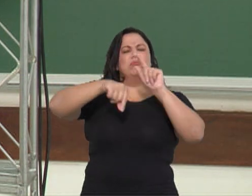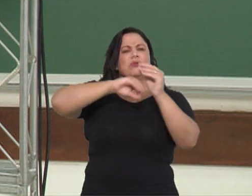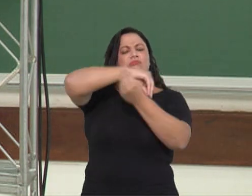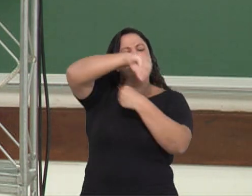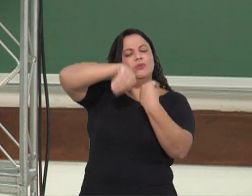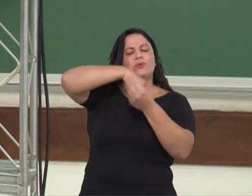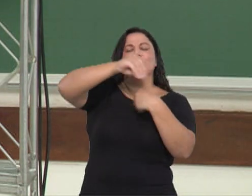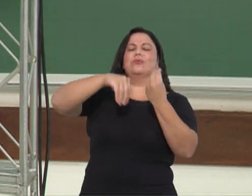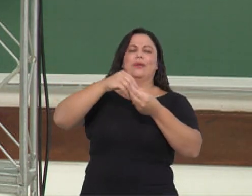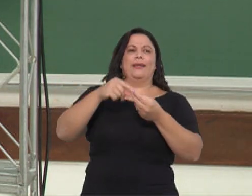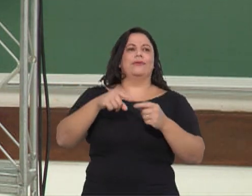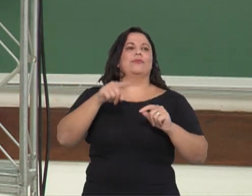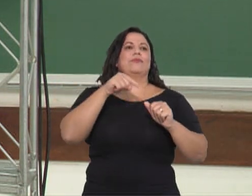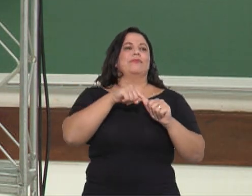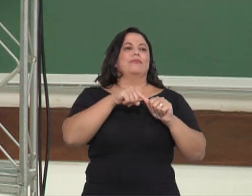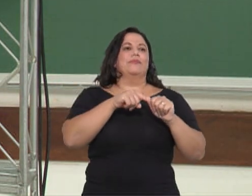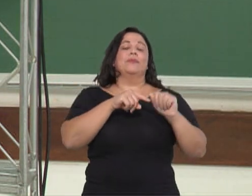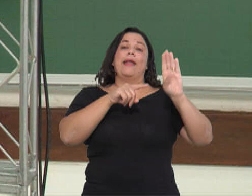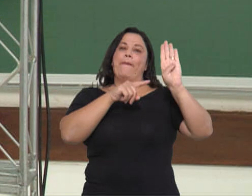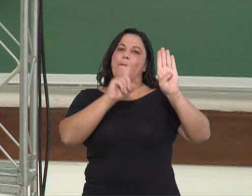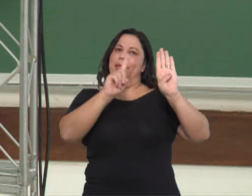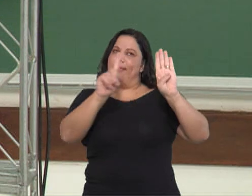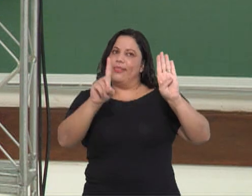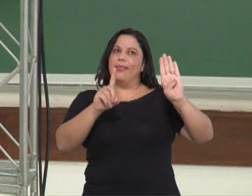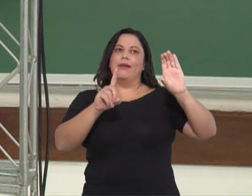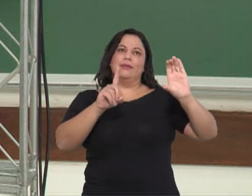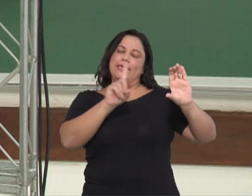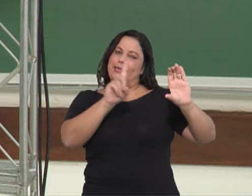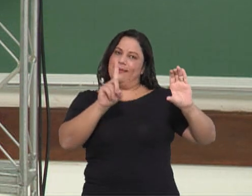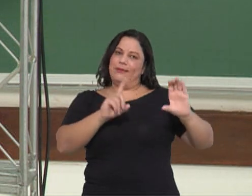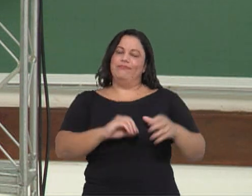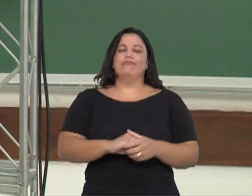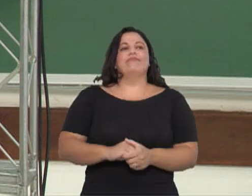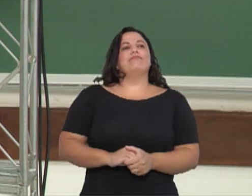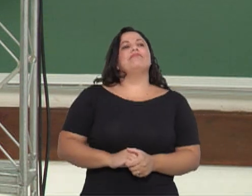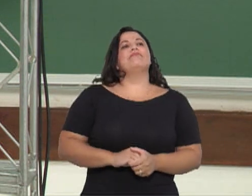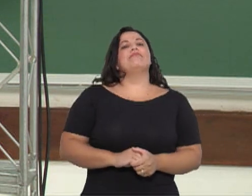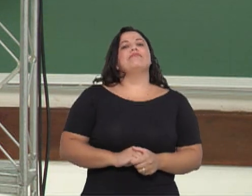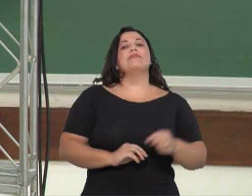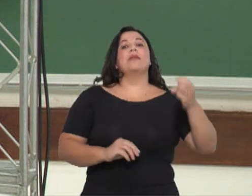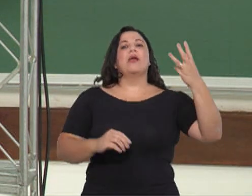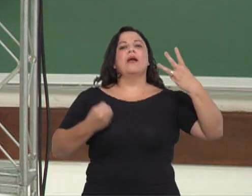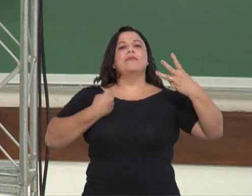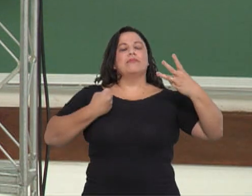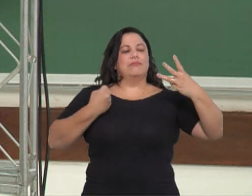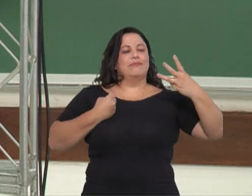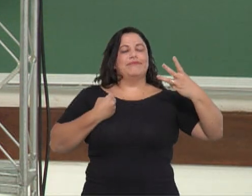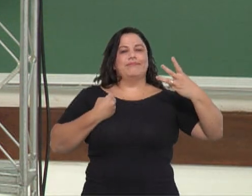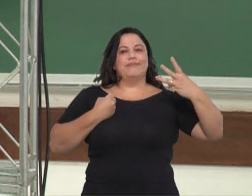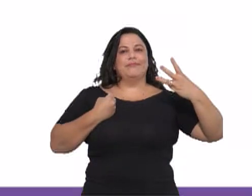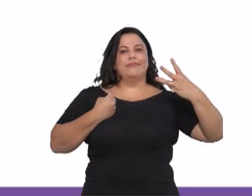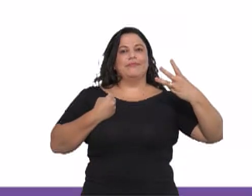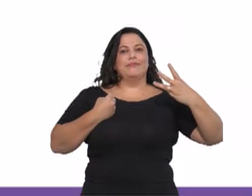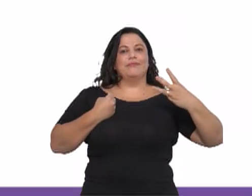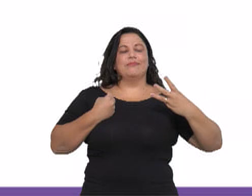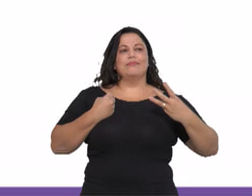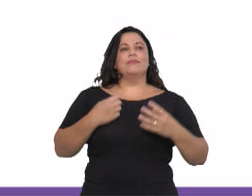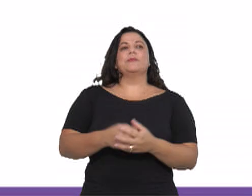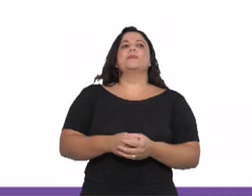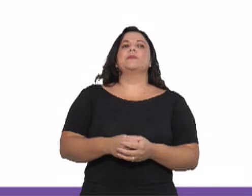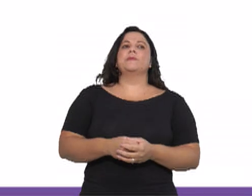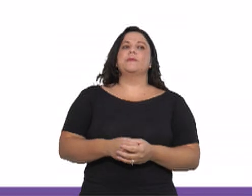indígenas. Africano? Também não. Vamos para o quiz número 3.